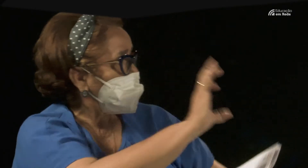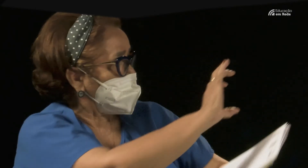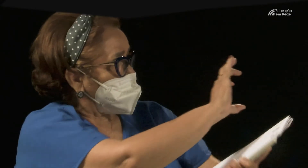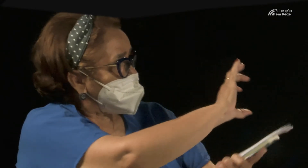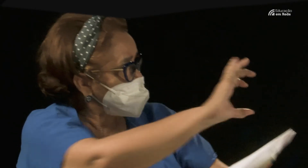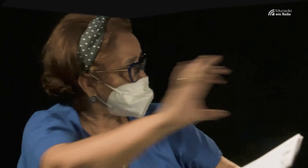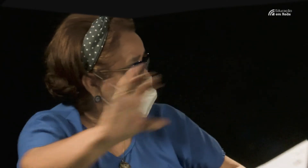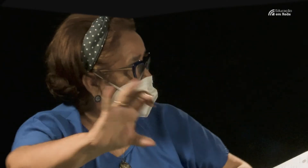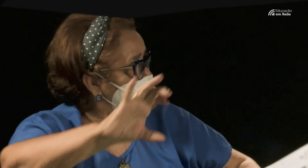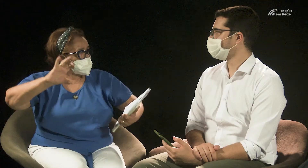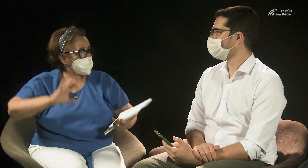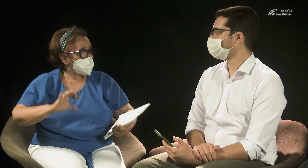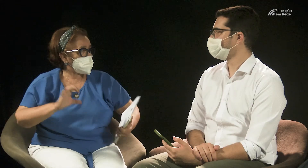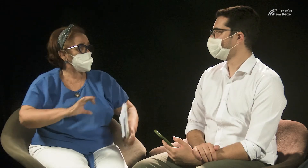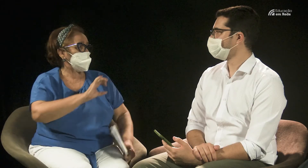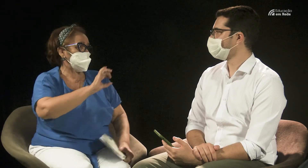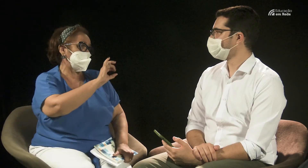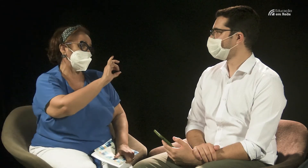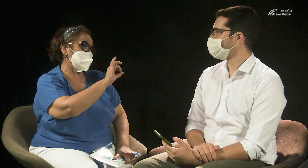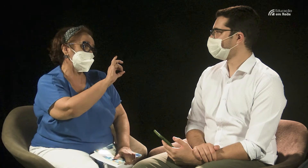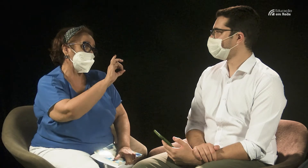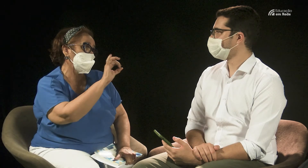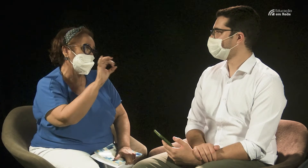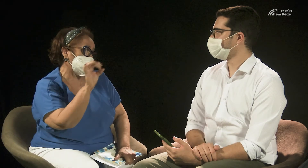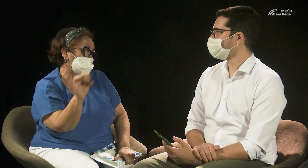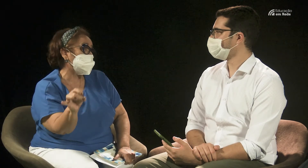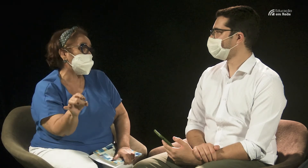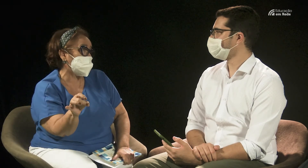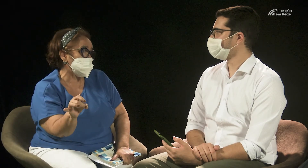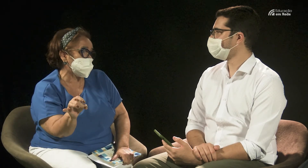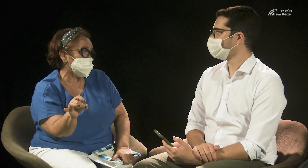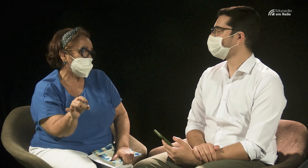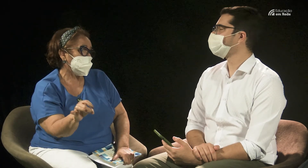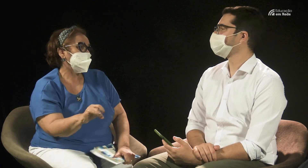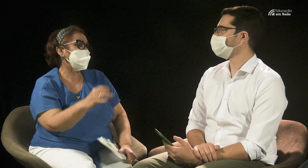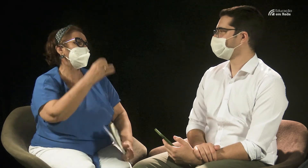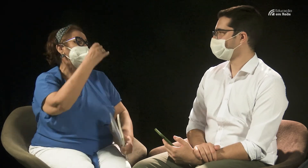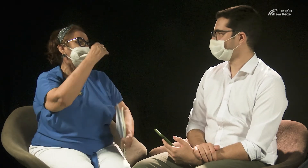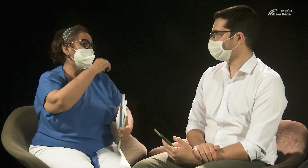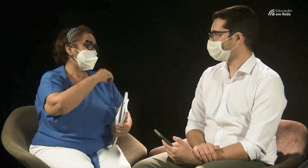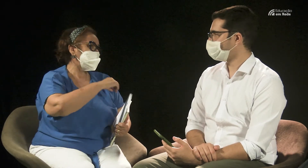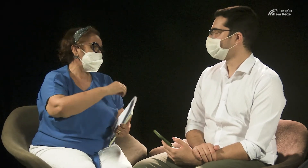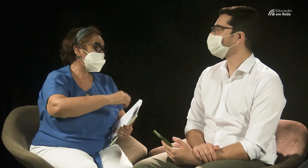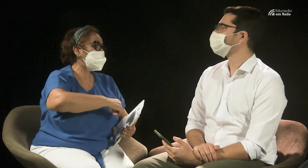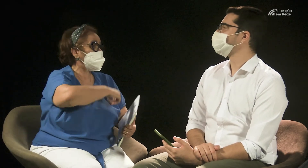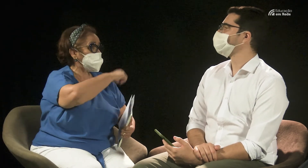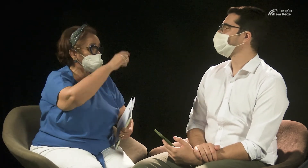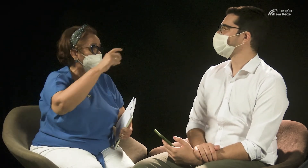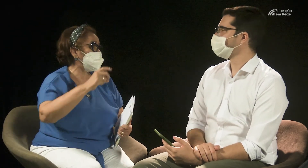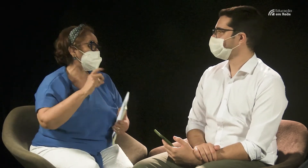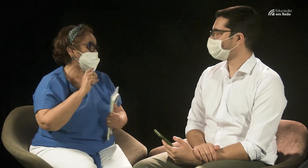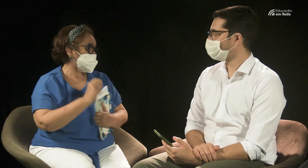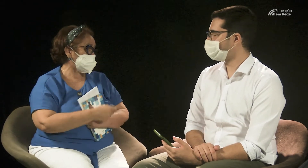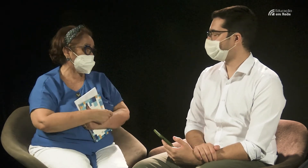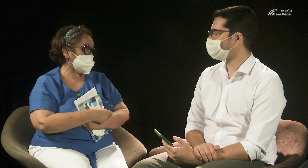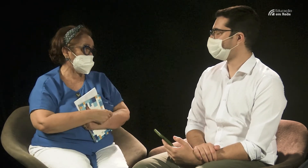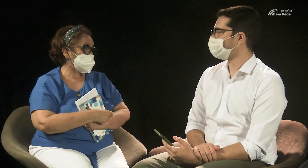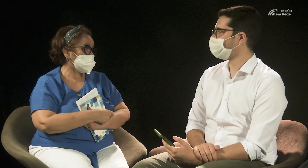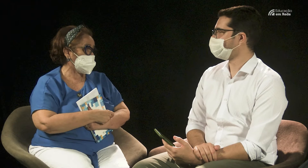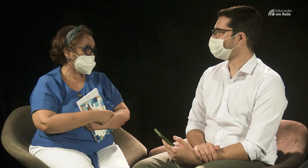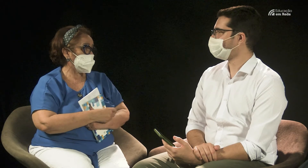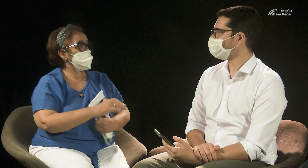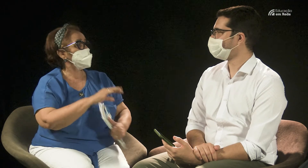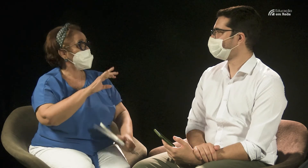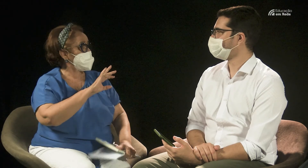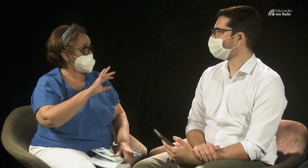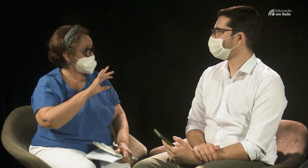refizemos, botamos uma placa bem grande, que a nossa luta era pela paz. E mandamos fotos de tudo que a gente tinha feito lá na